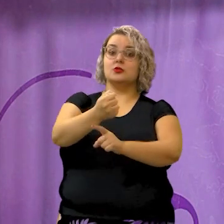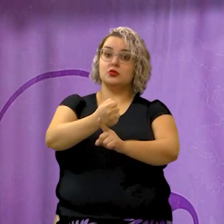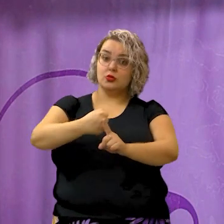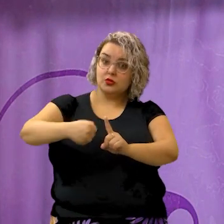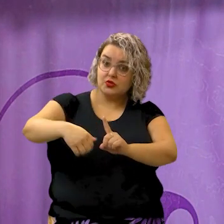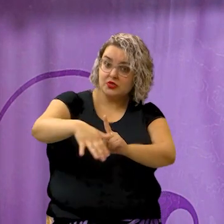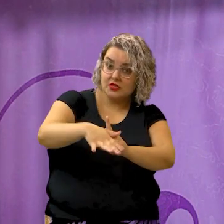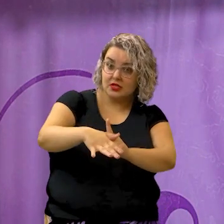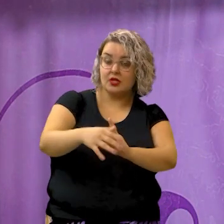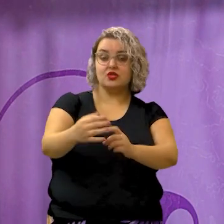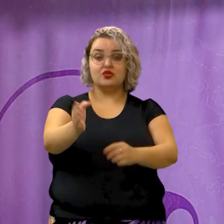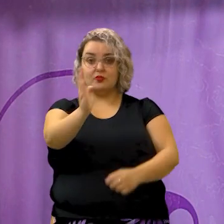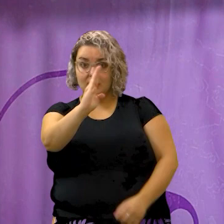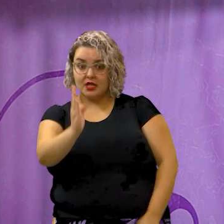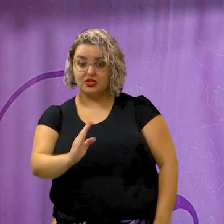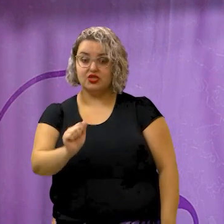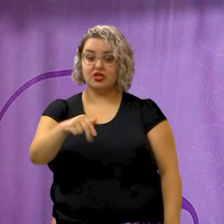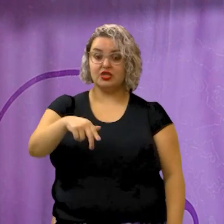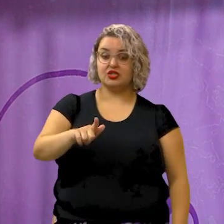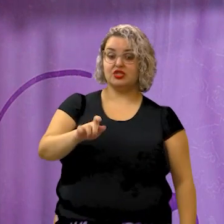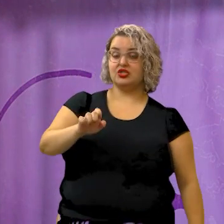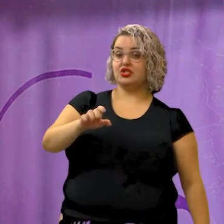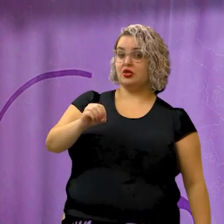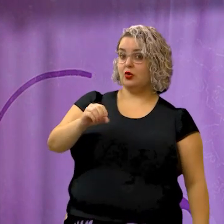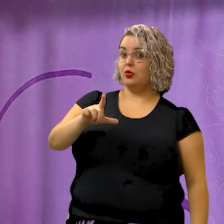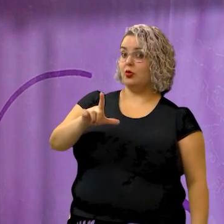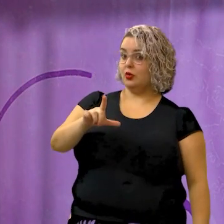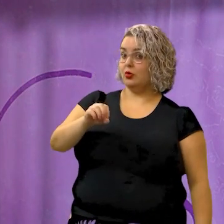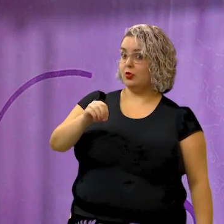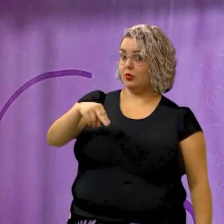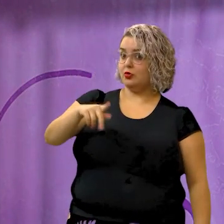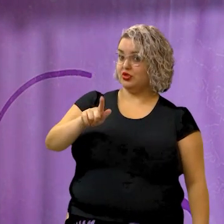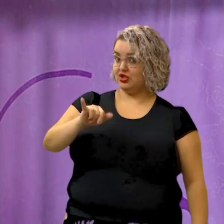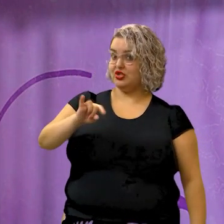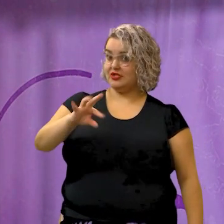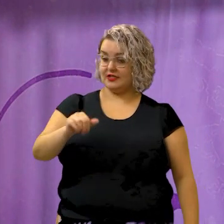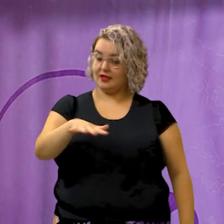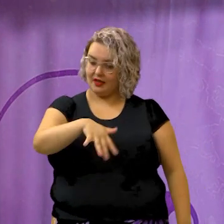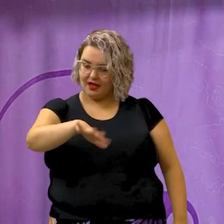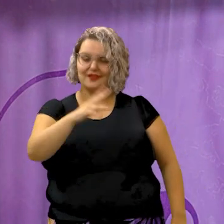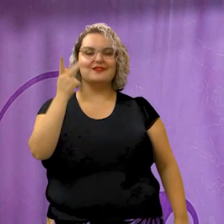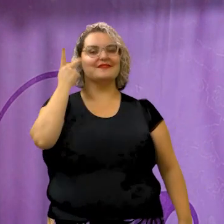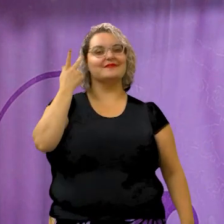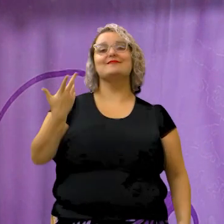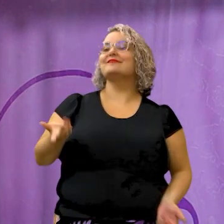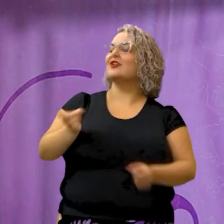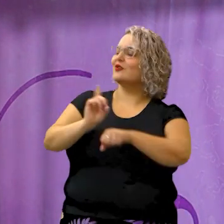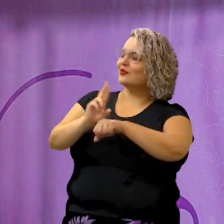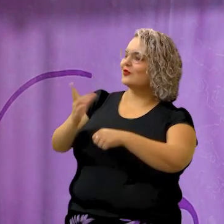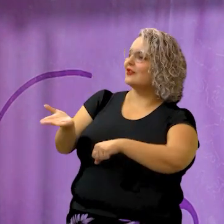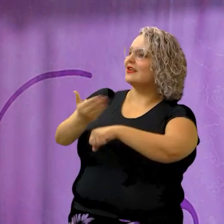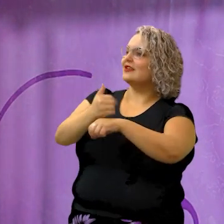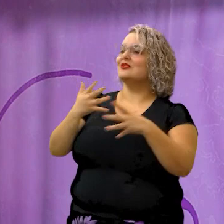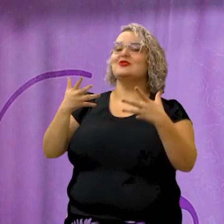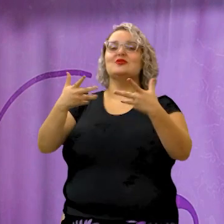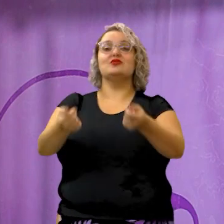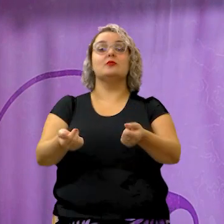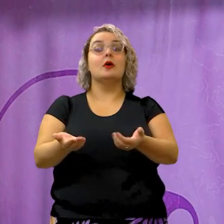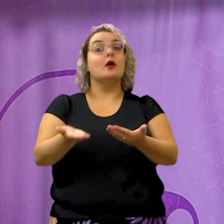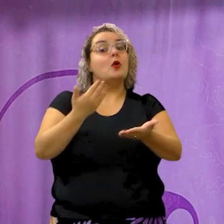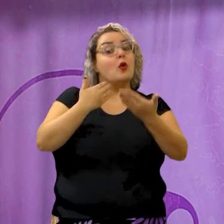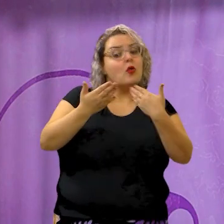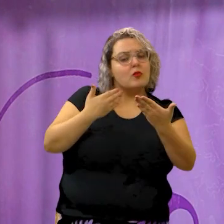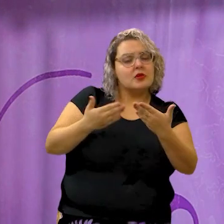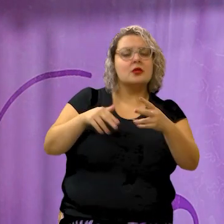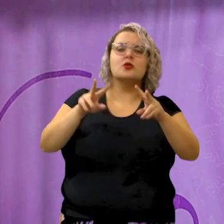de Angiologista e de Cirurgia Vascular aqui da Regional de São Paulo. Então, doutora, antes de mais nada, da gente falar